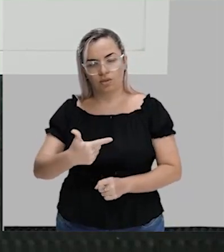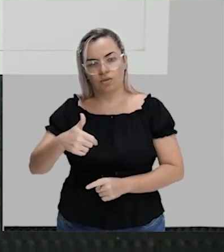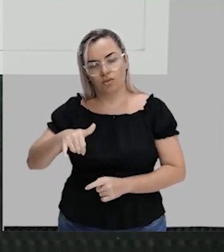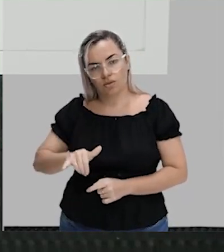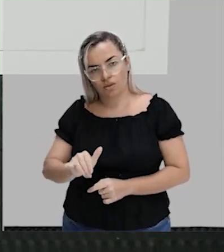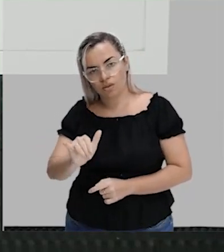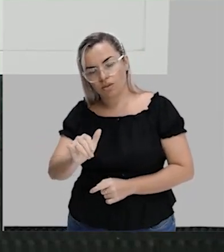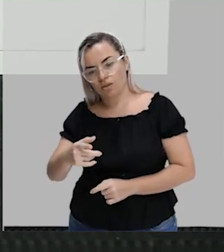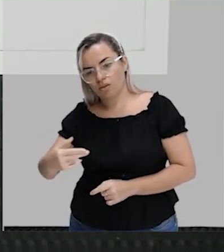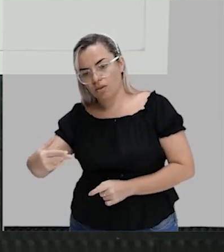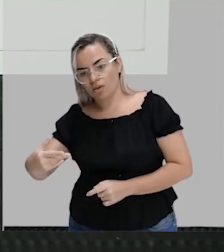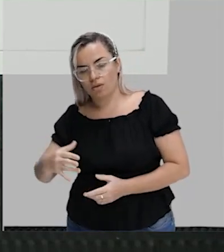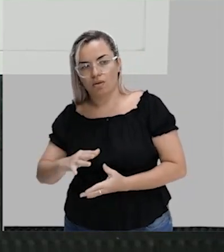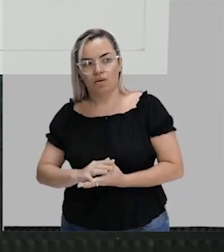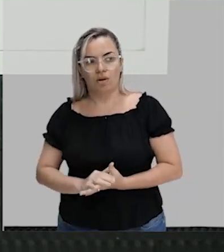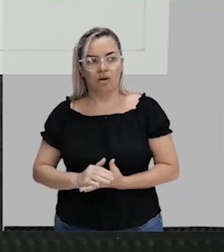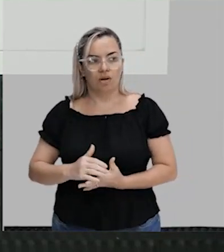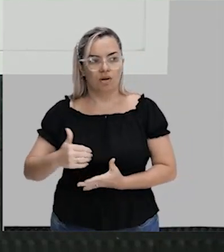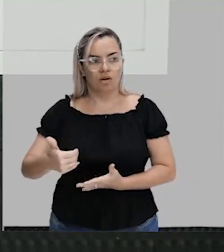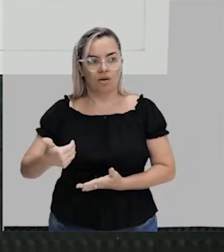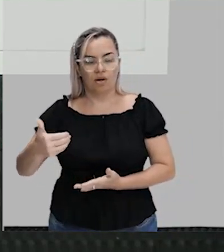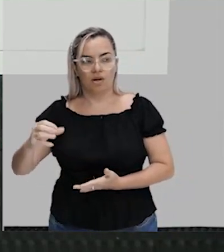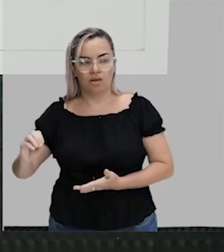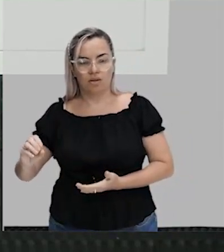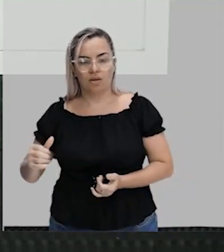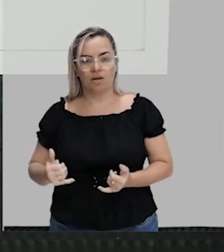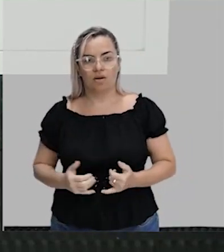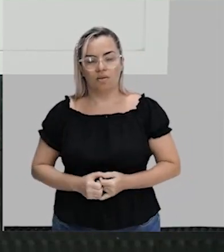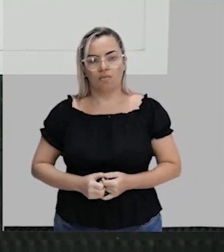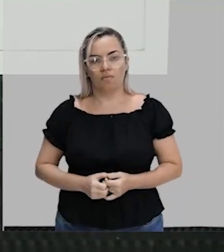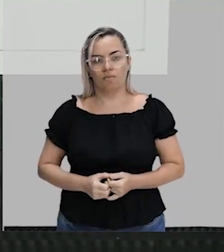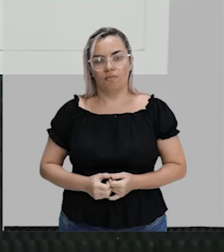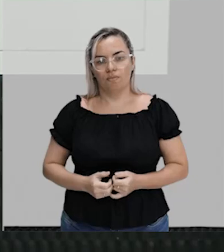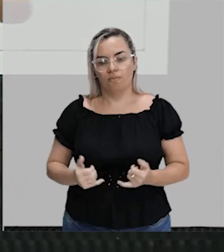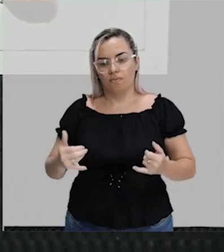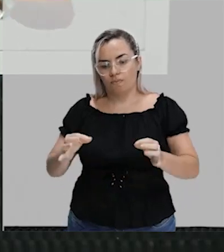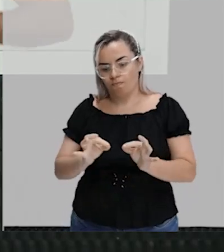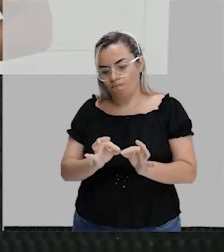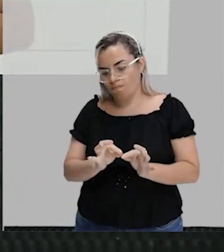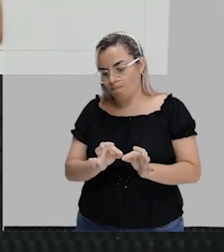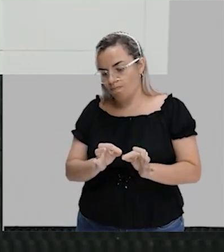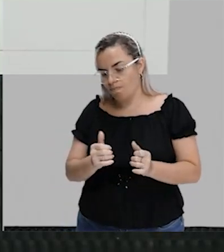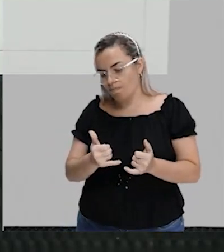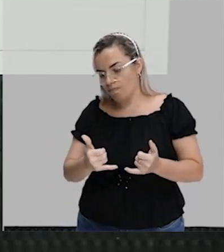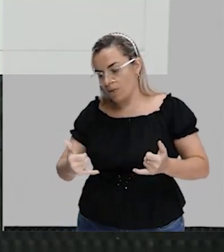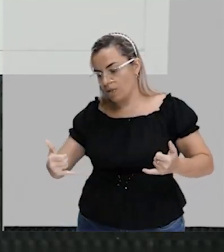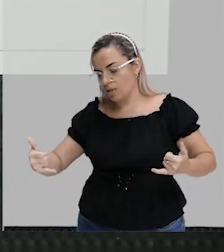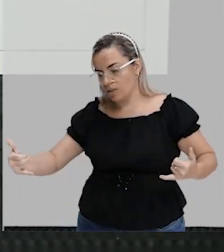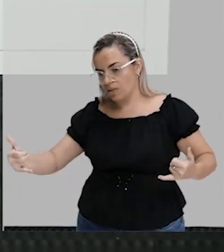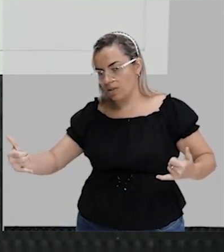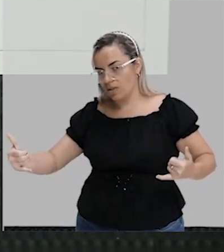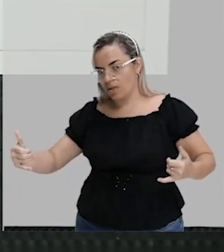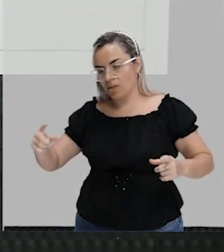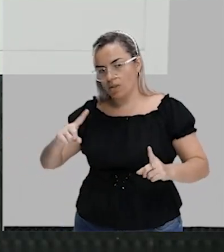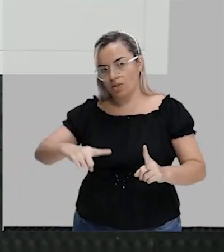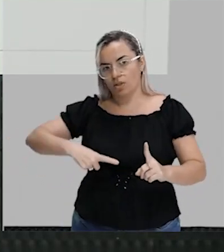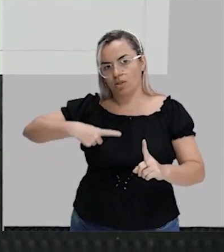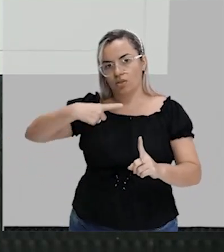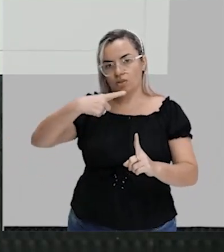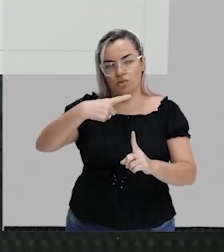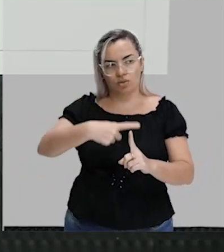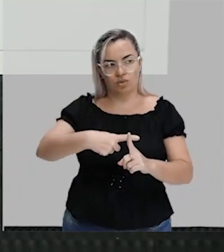barrinha e vou somar os membros da equação os lados da Igualdade Beleza então